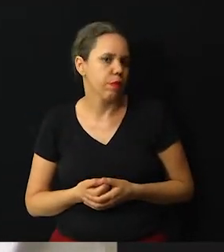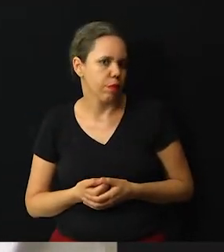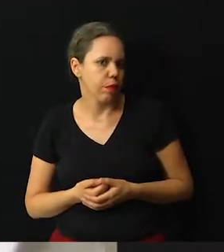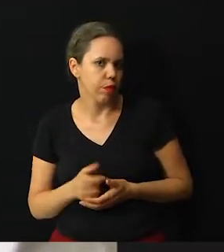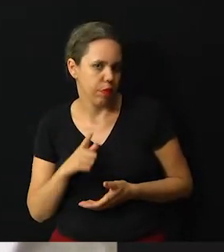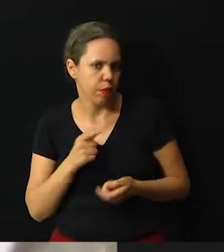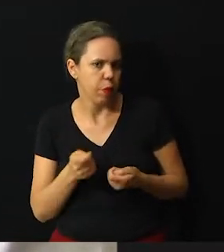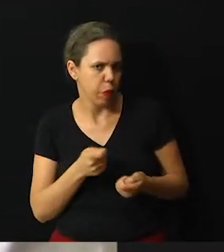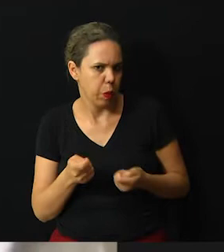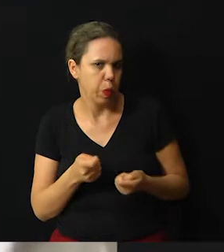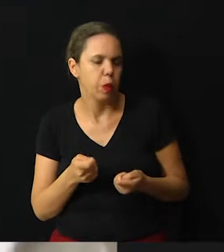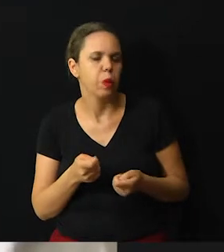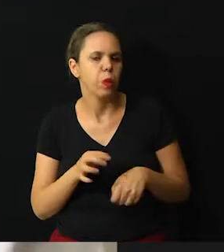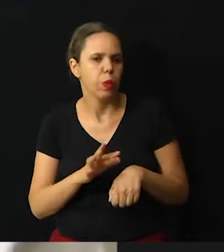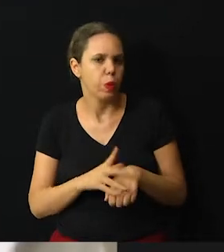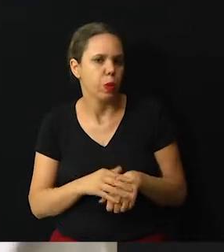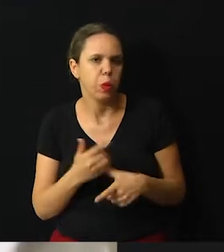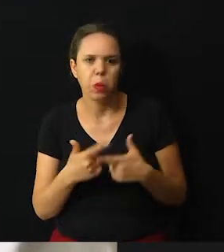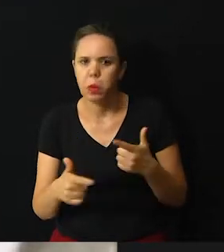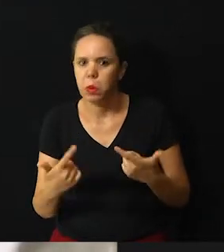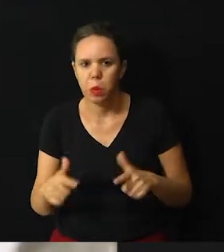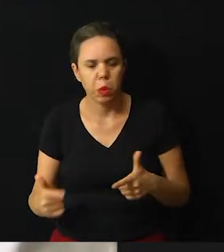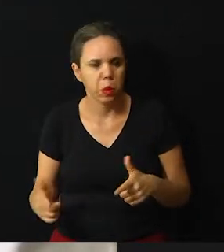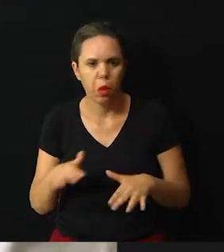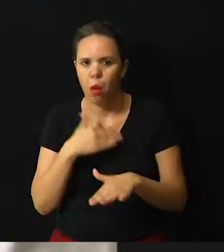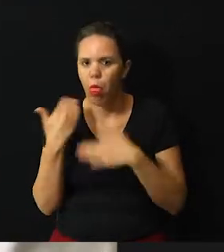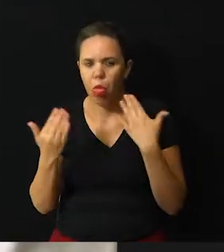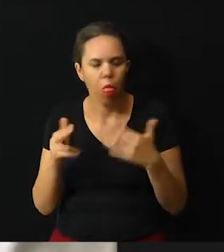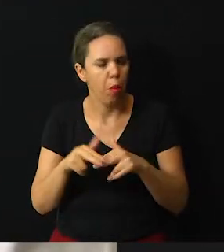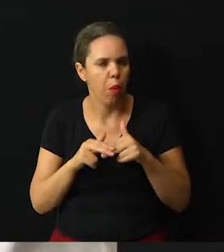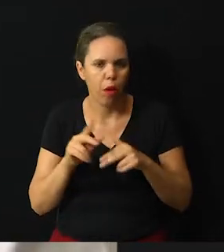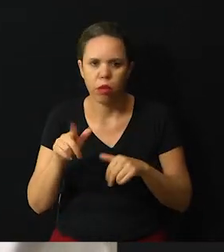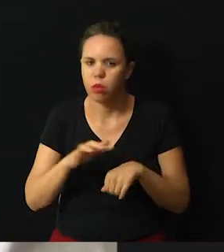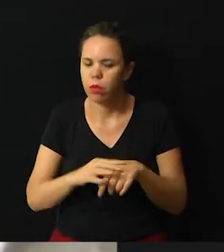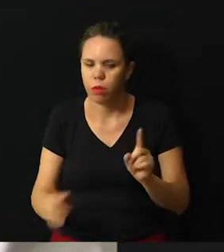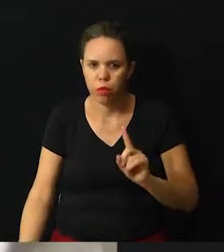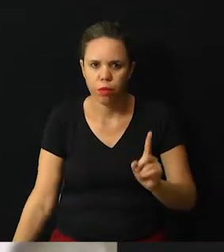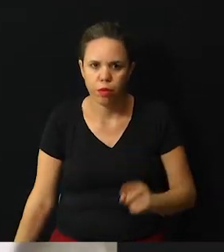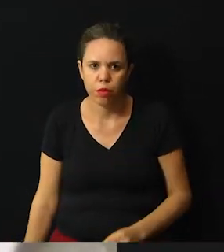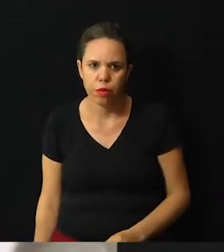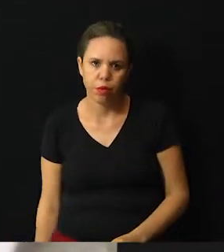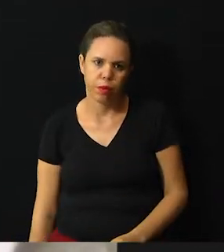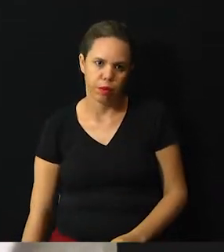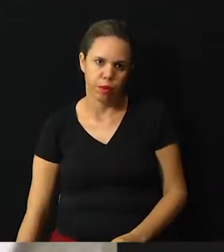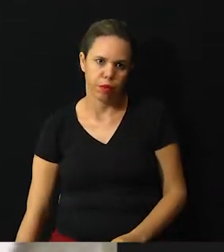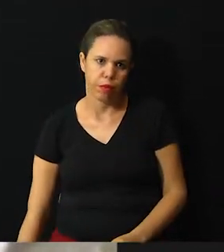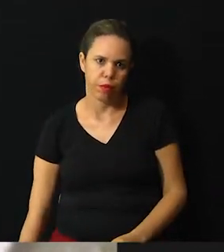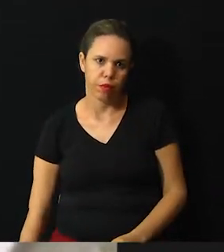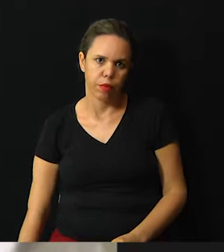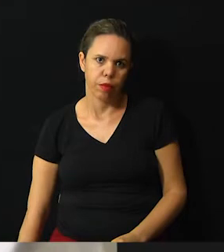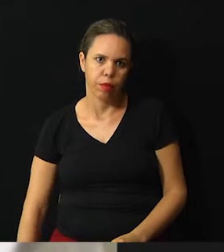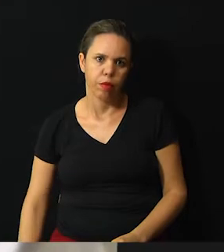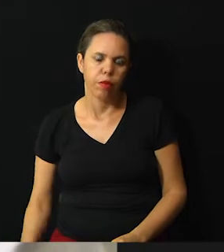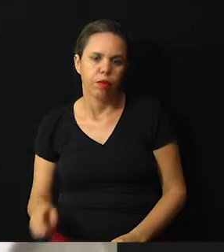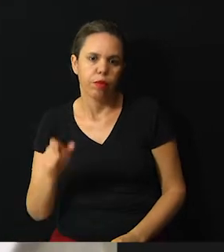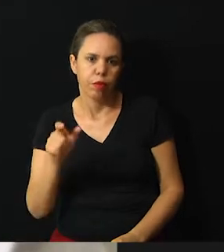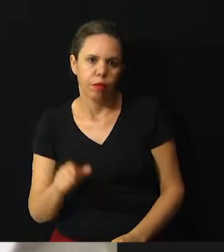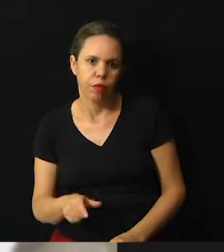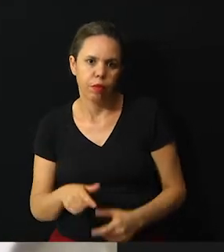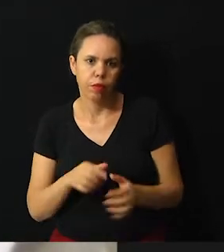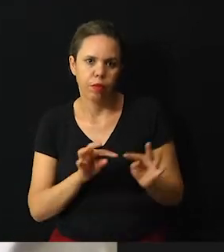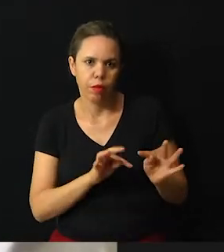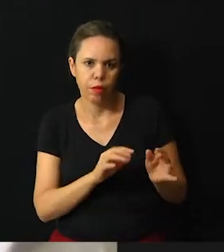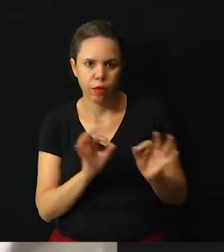acaba estabilizando esse paciente e não existe uma mortalidade, uma índice de infecção maior do que a população geral, desde que o paciente seja